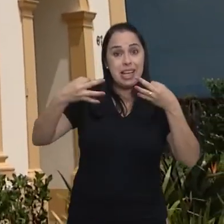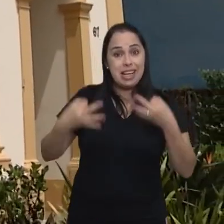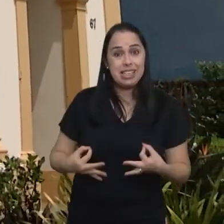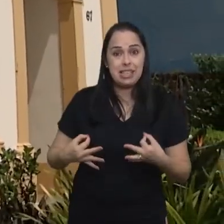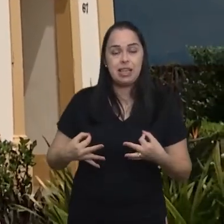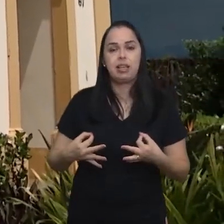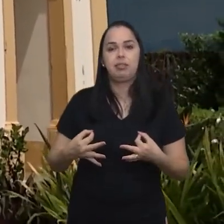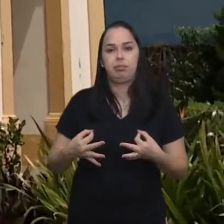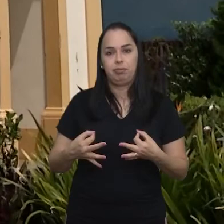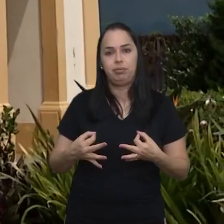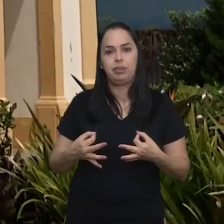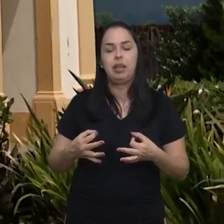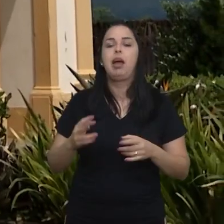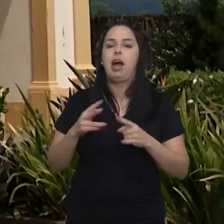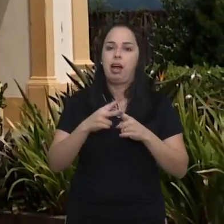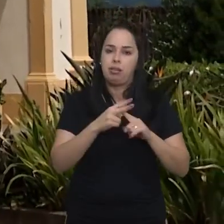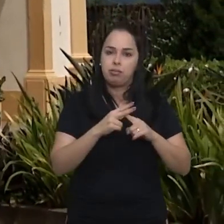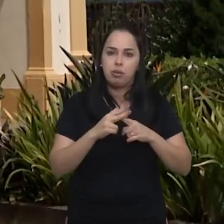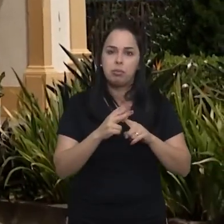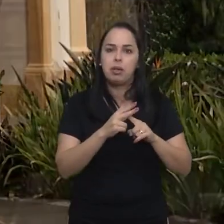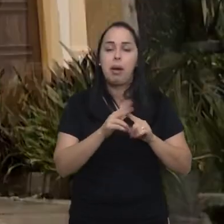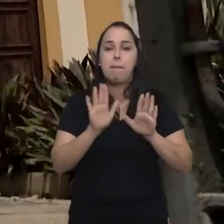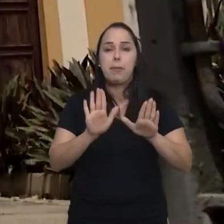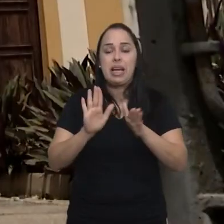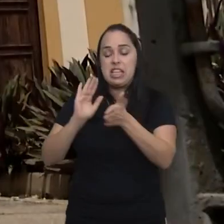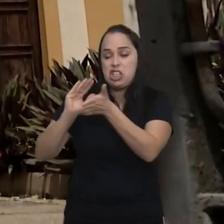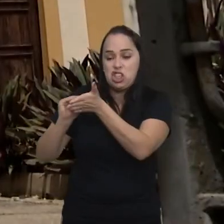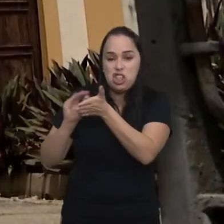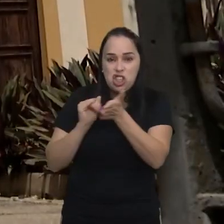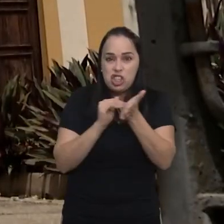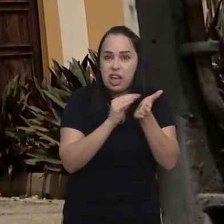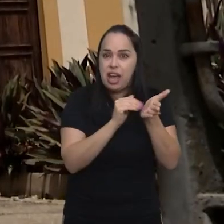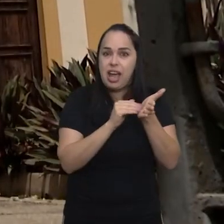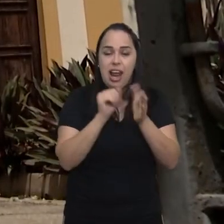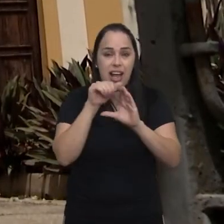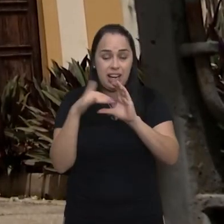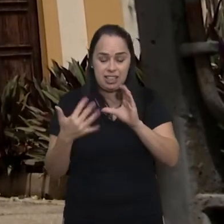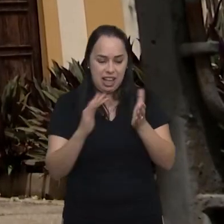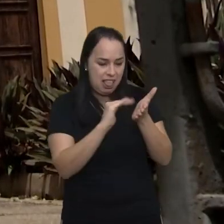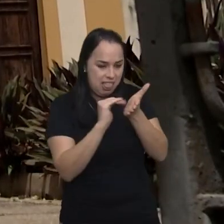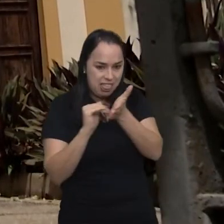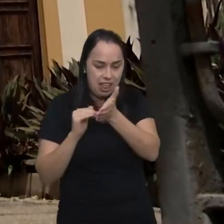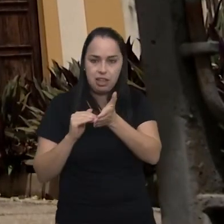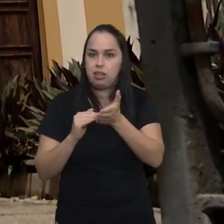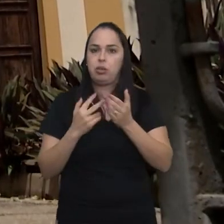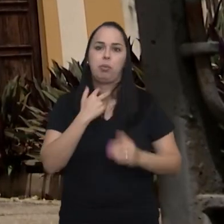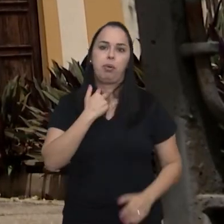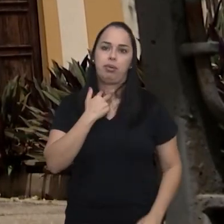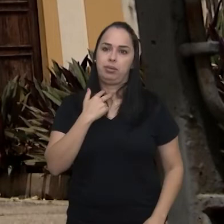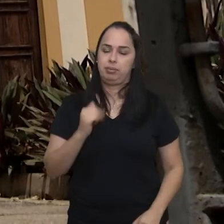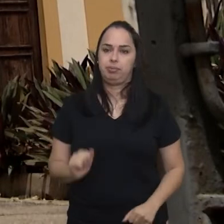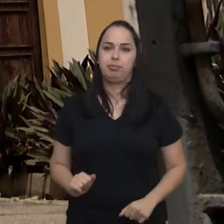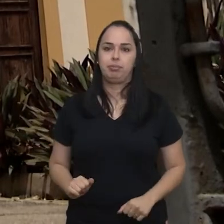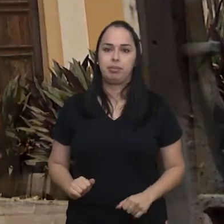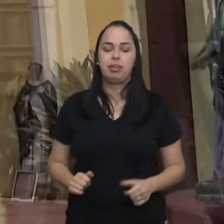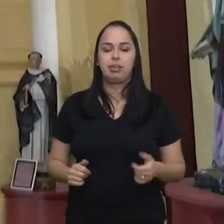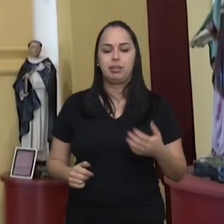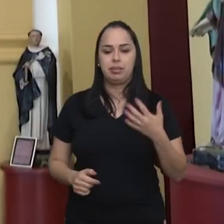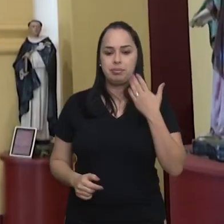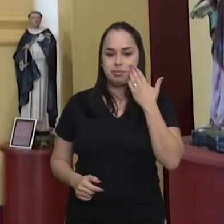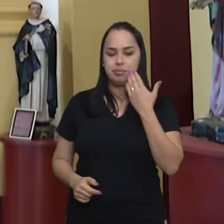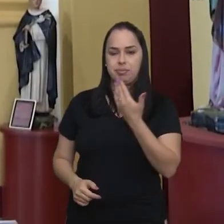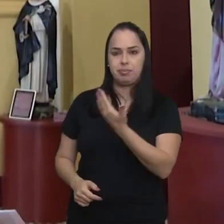reforma que tire as características original do prédio, né? Então, ele tem uma